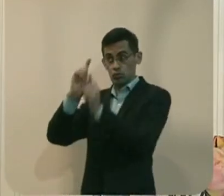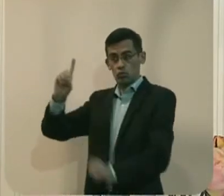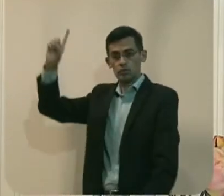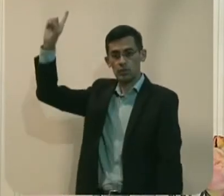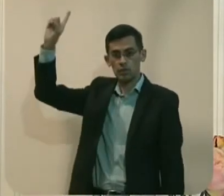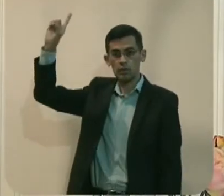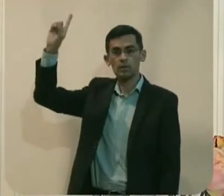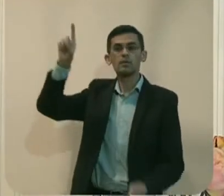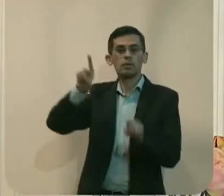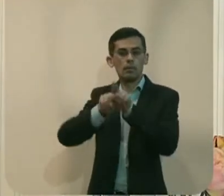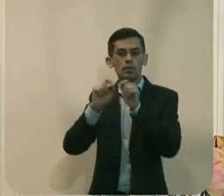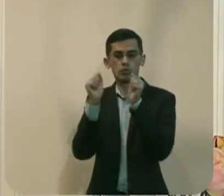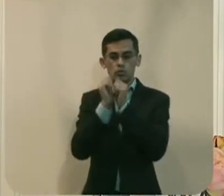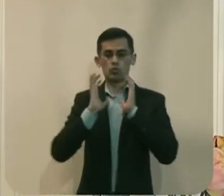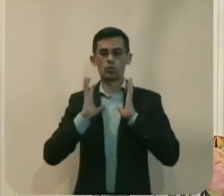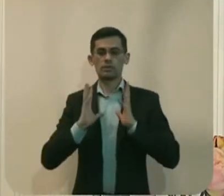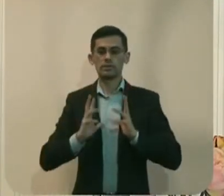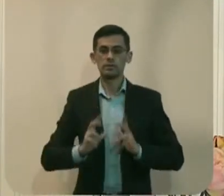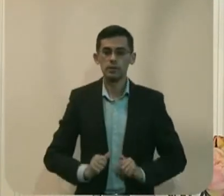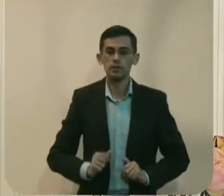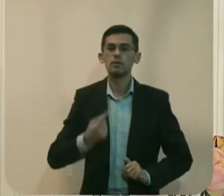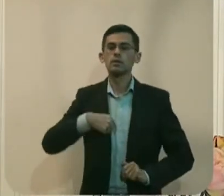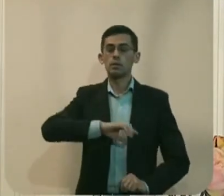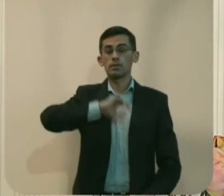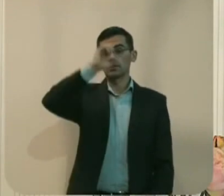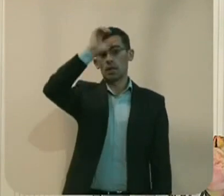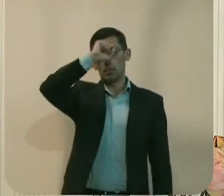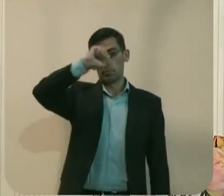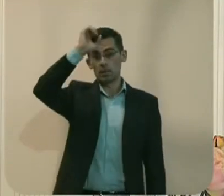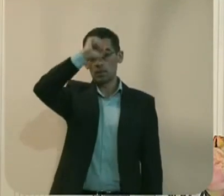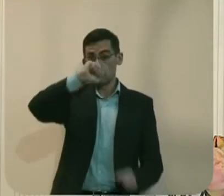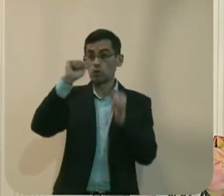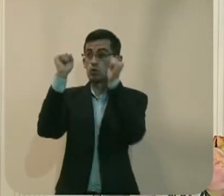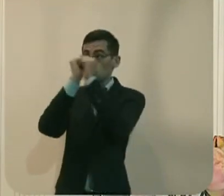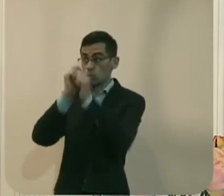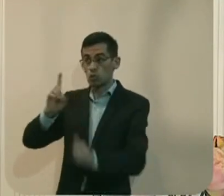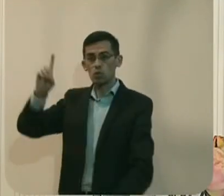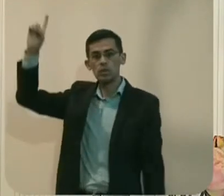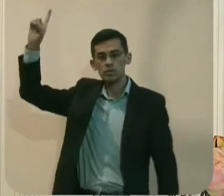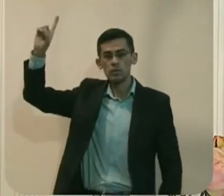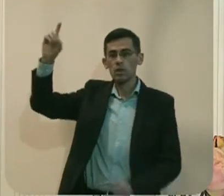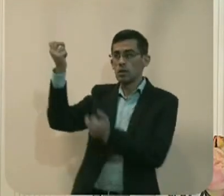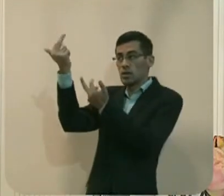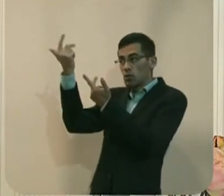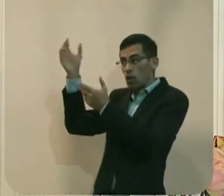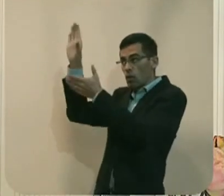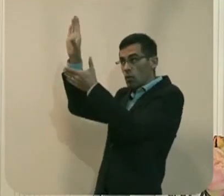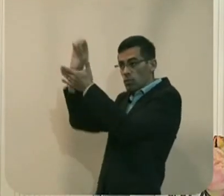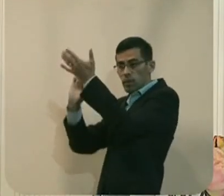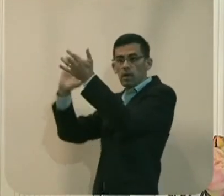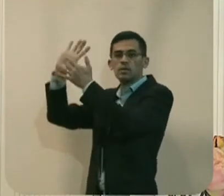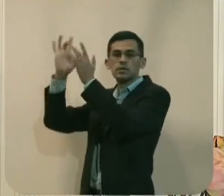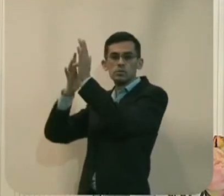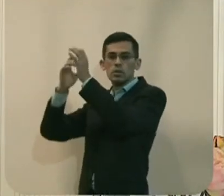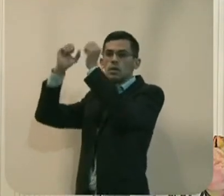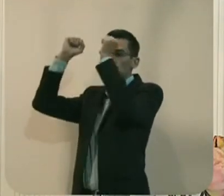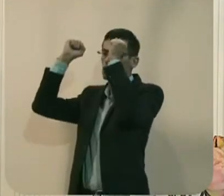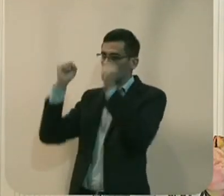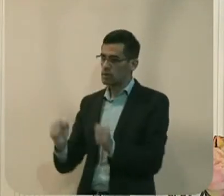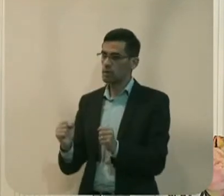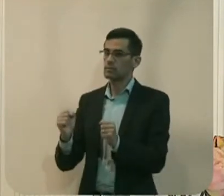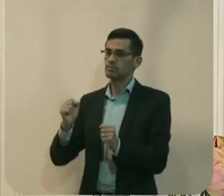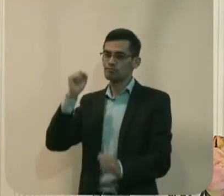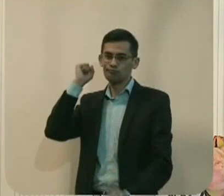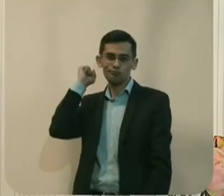da santificação, então a gente vai aprender com Ele a ser como Ele é. E a gente pode entrar numa